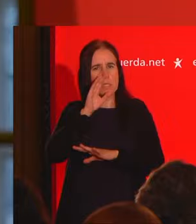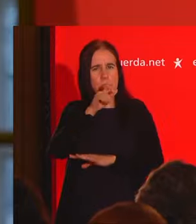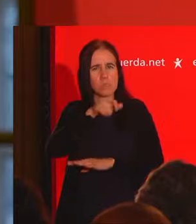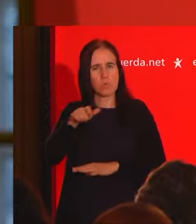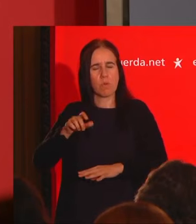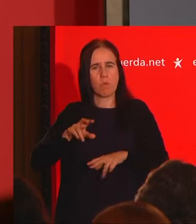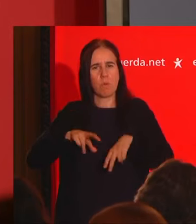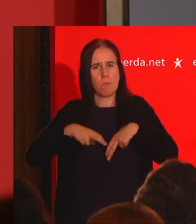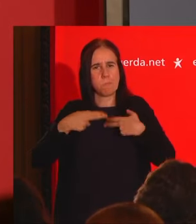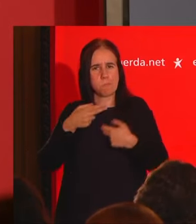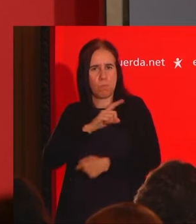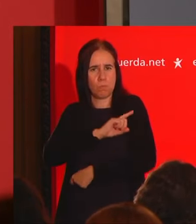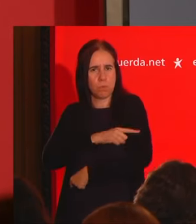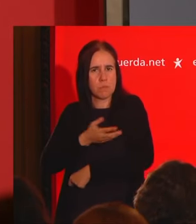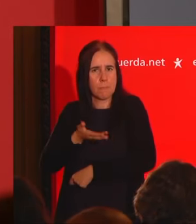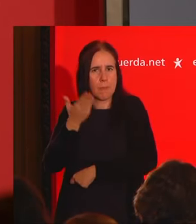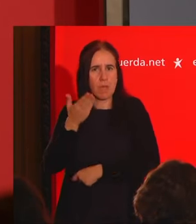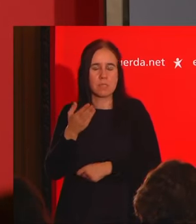poderosos,